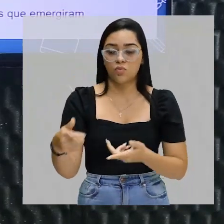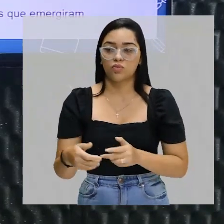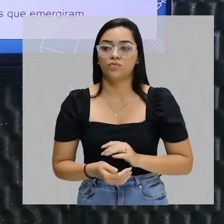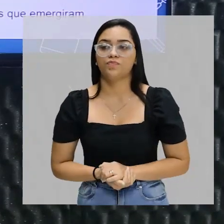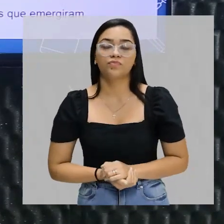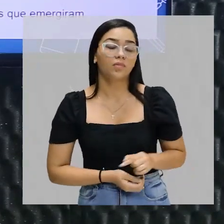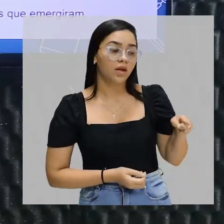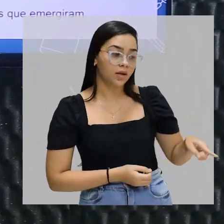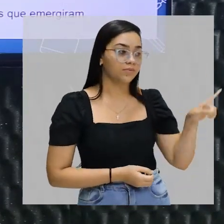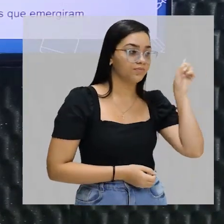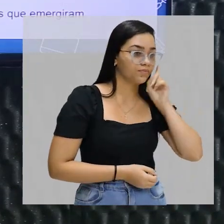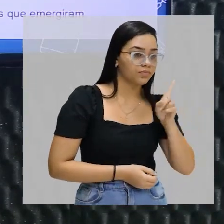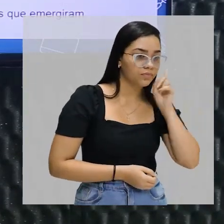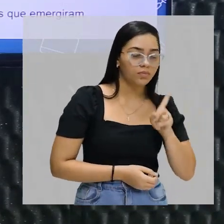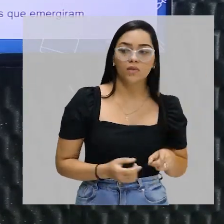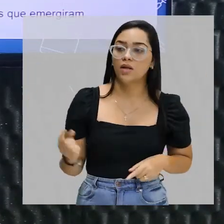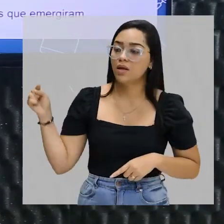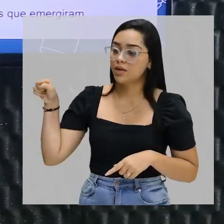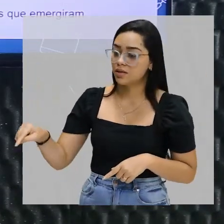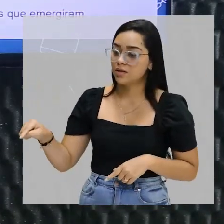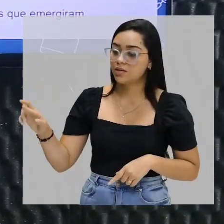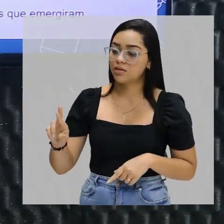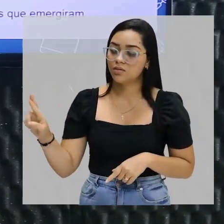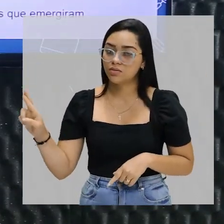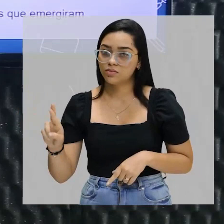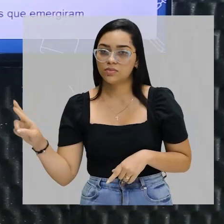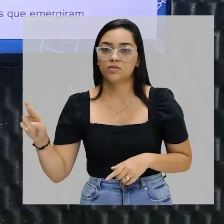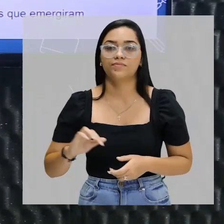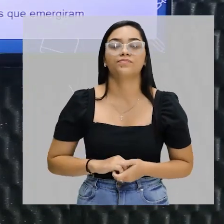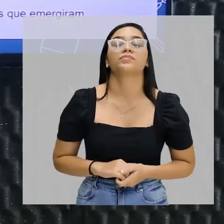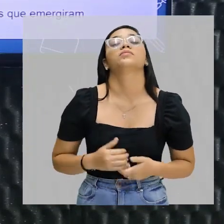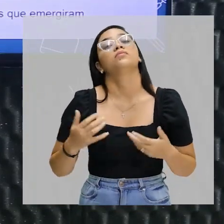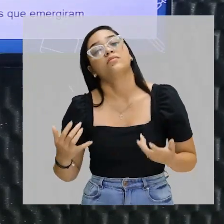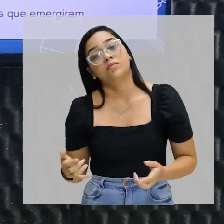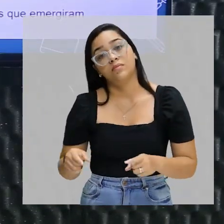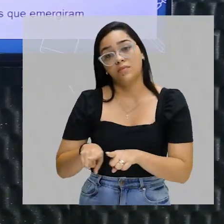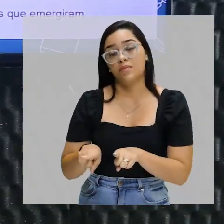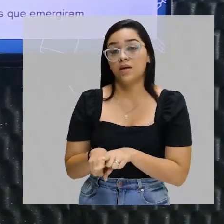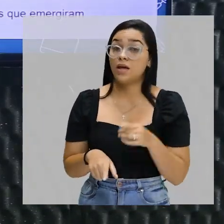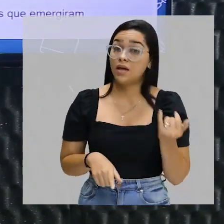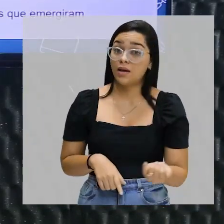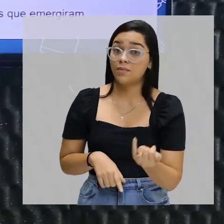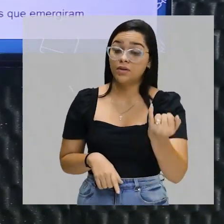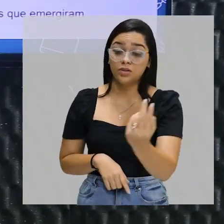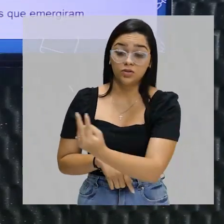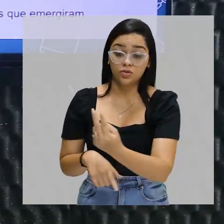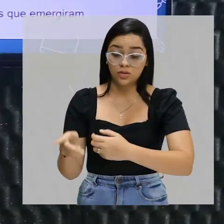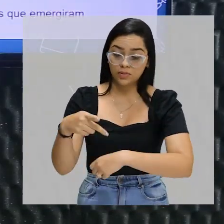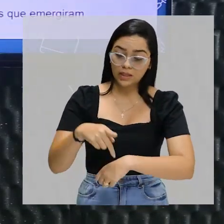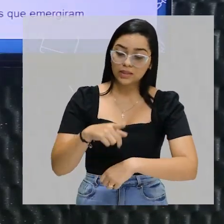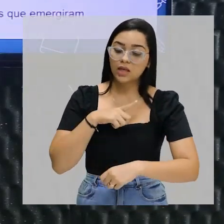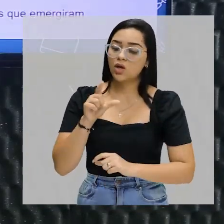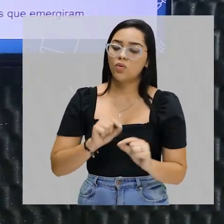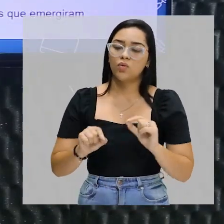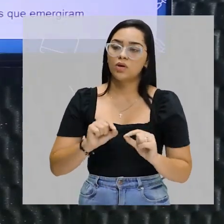lado tu tinha os Estados Unidos e do outro lado tu tinha a União Soviética e o mais importante de tudo galera esses dois países eles